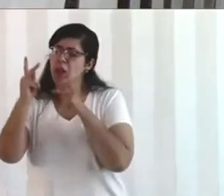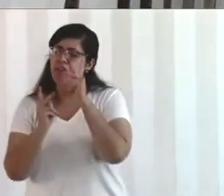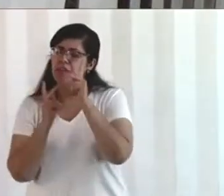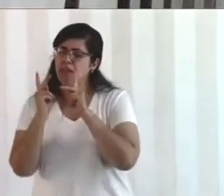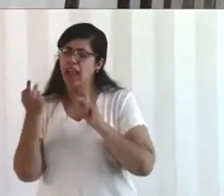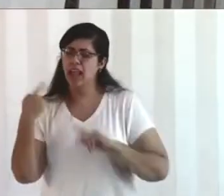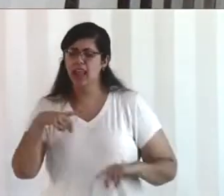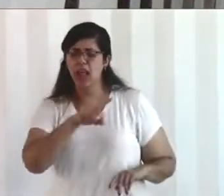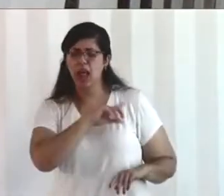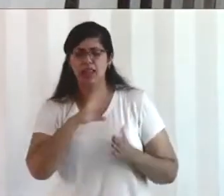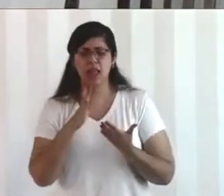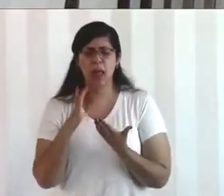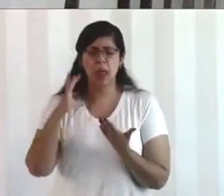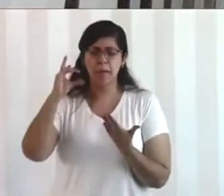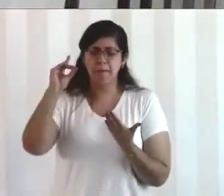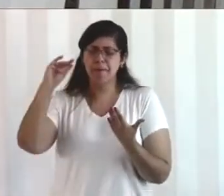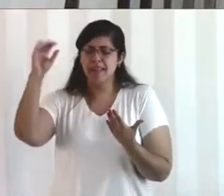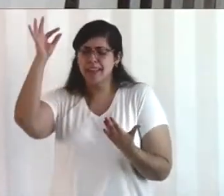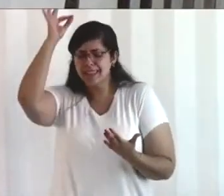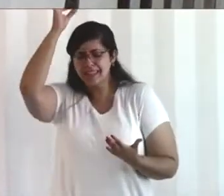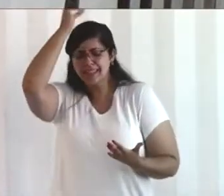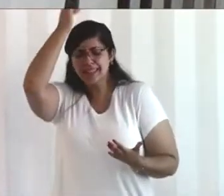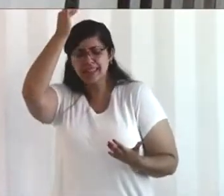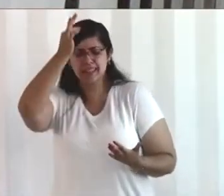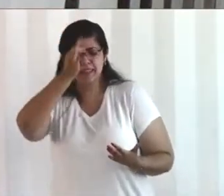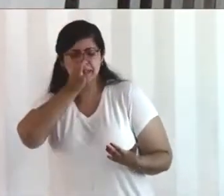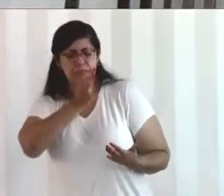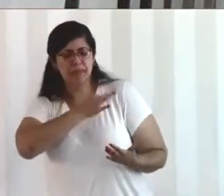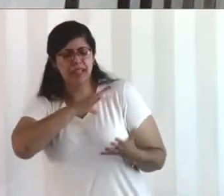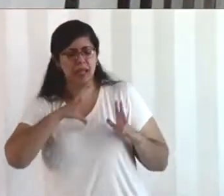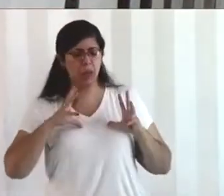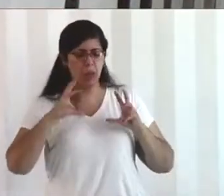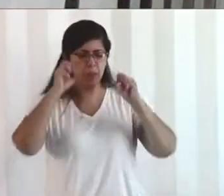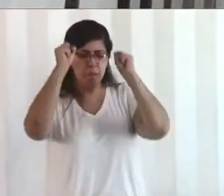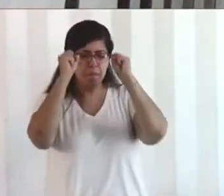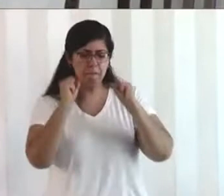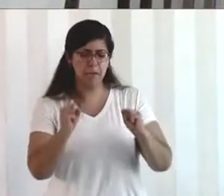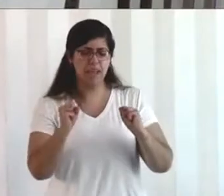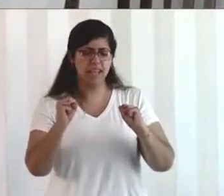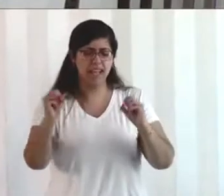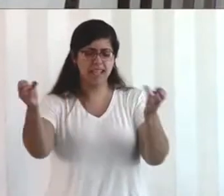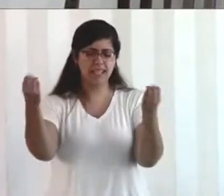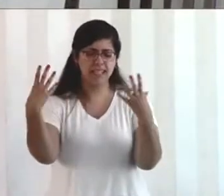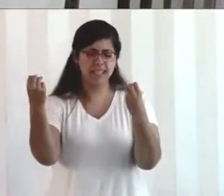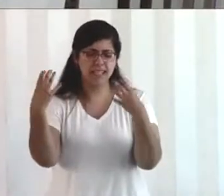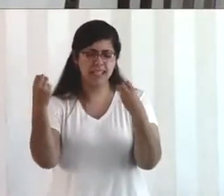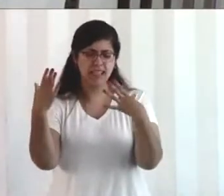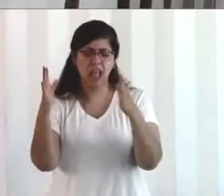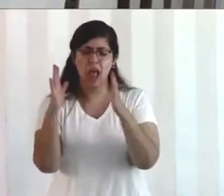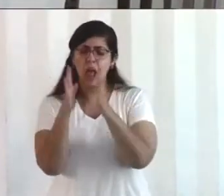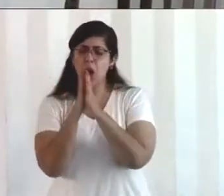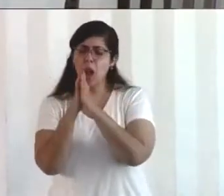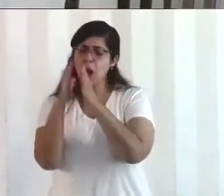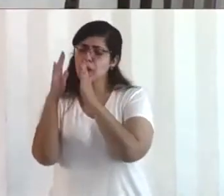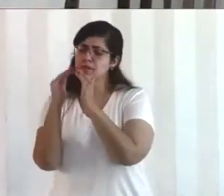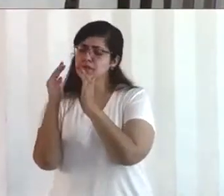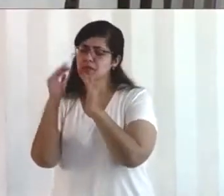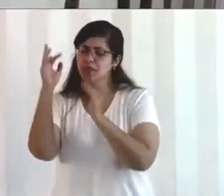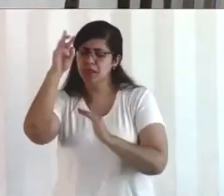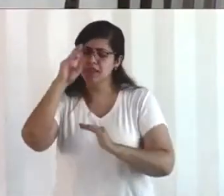teu Espírito não operasse com poder. É por isso que nós oramos, que o teu